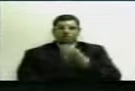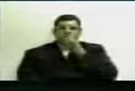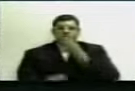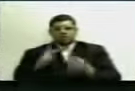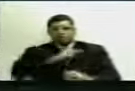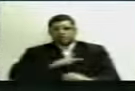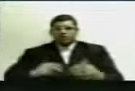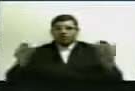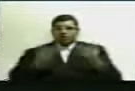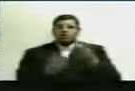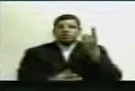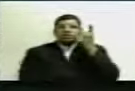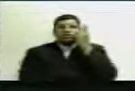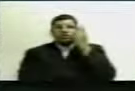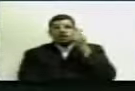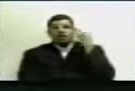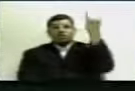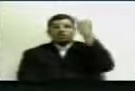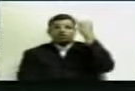Senhor presidente, hoje é um dia